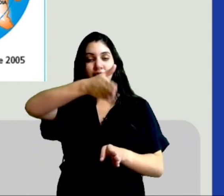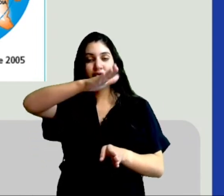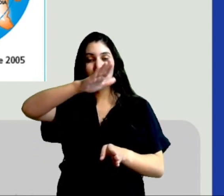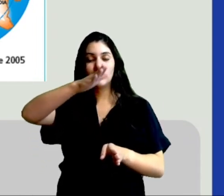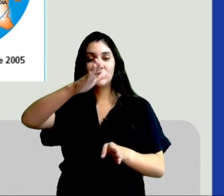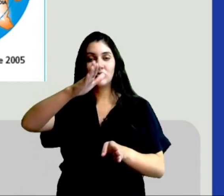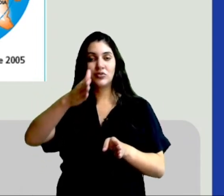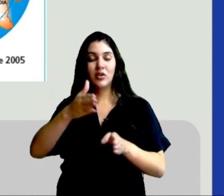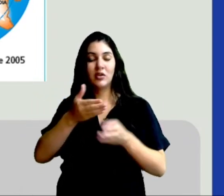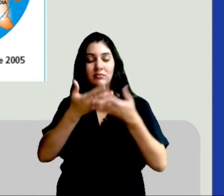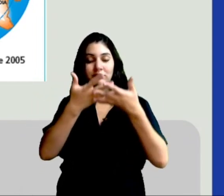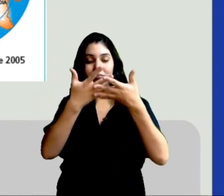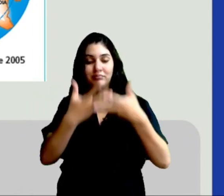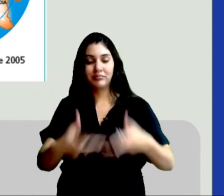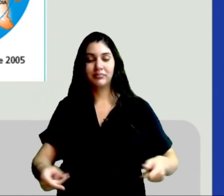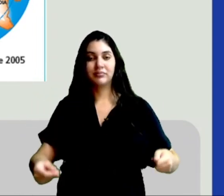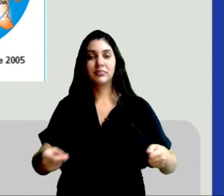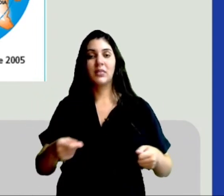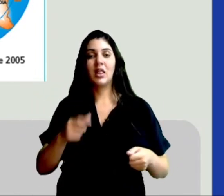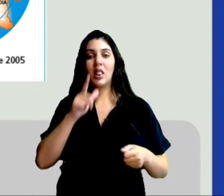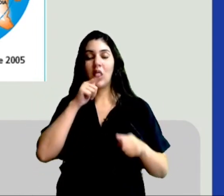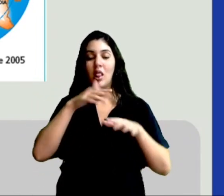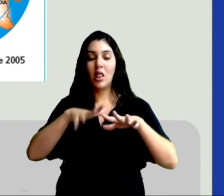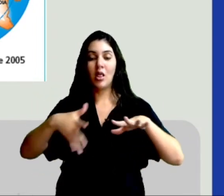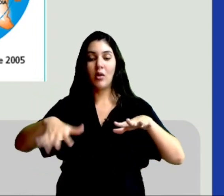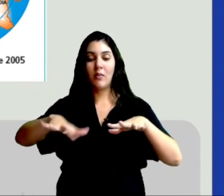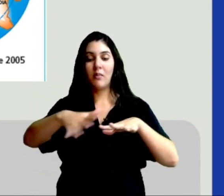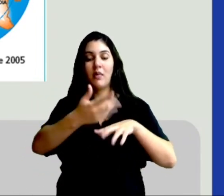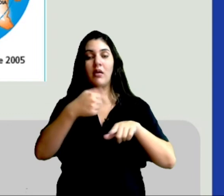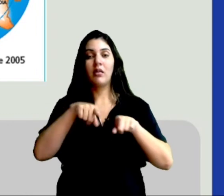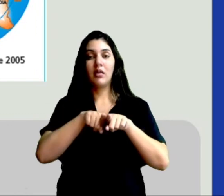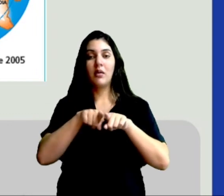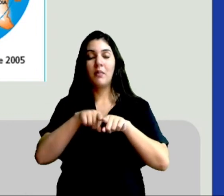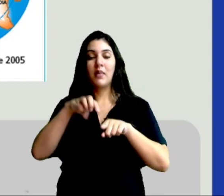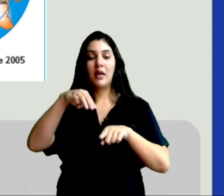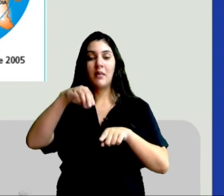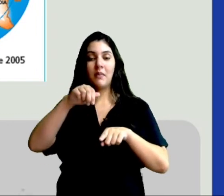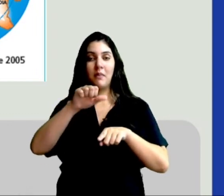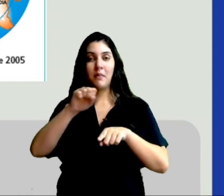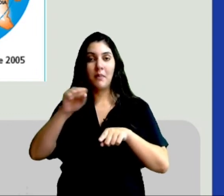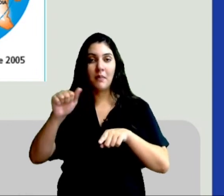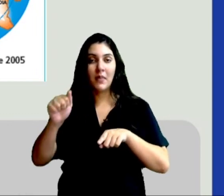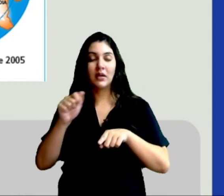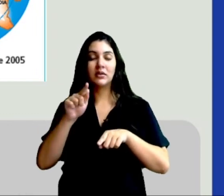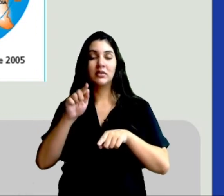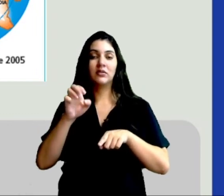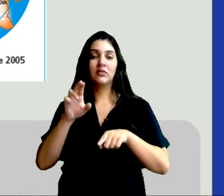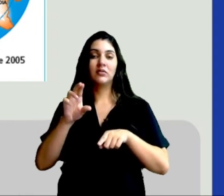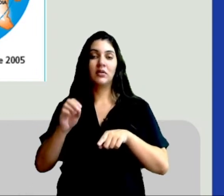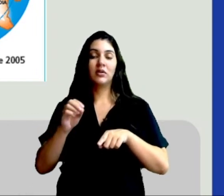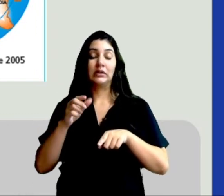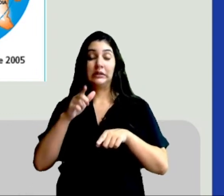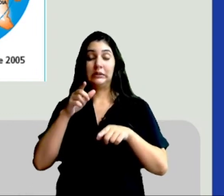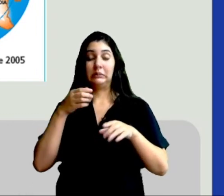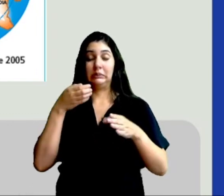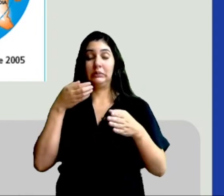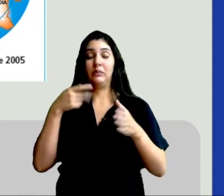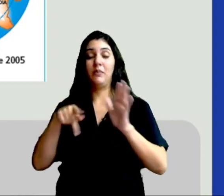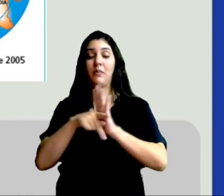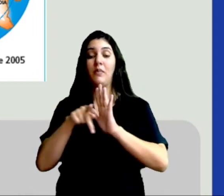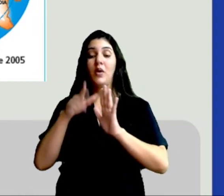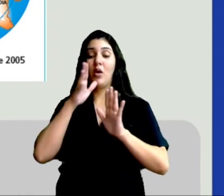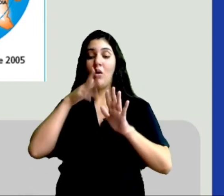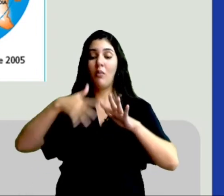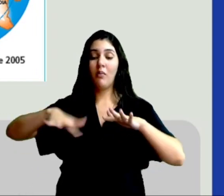e caem no oceano, como as grandes massas de gelo que se originam no próprio oceano, né, e elas